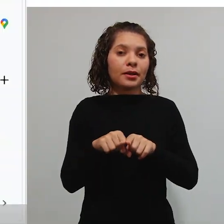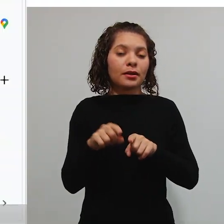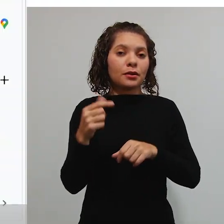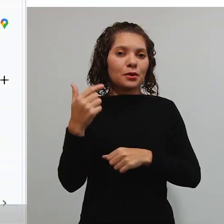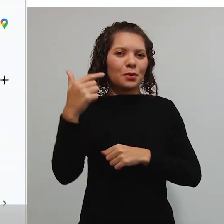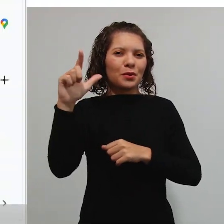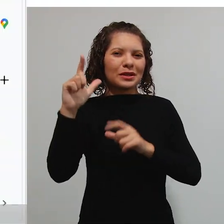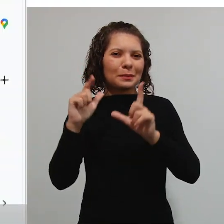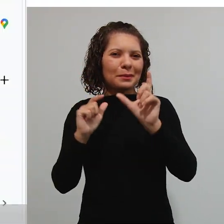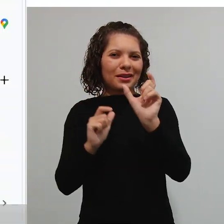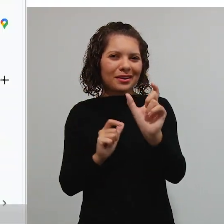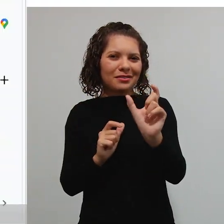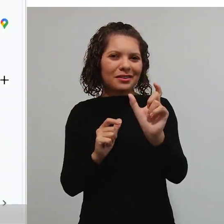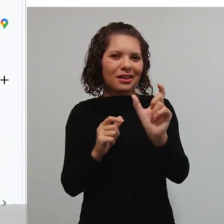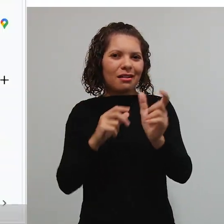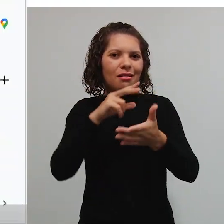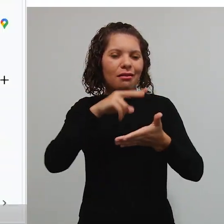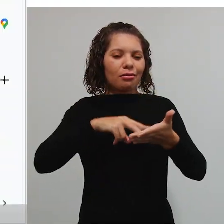Leitura.